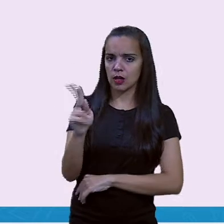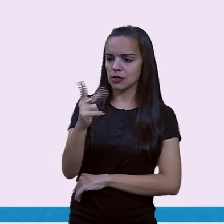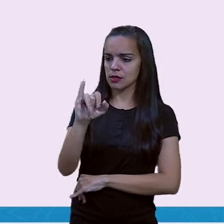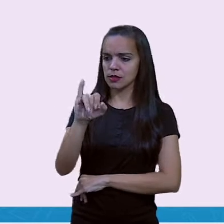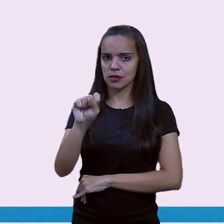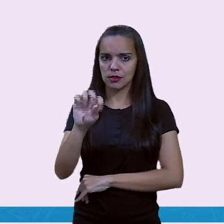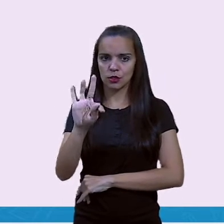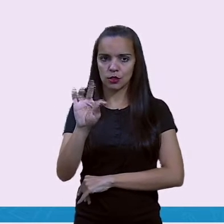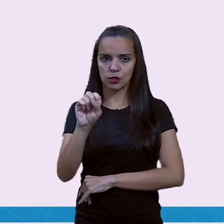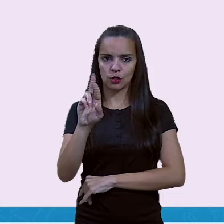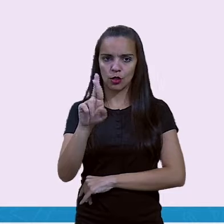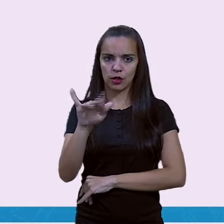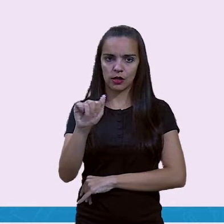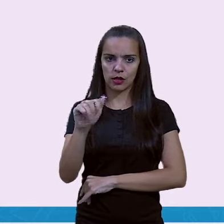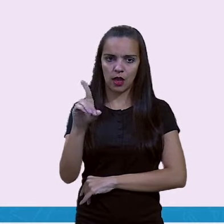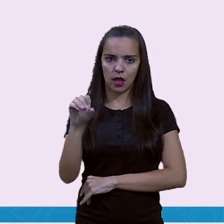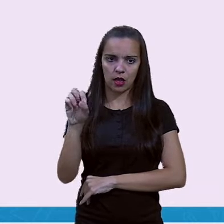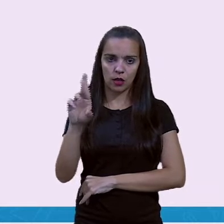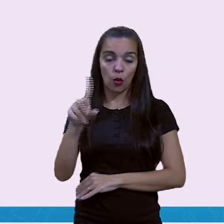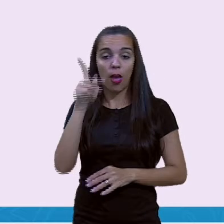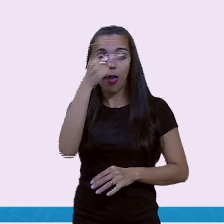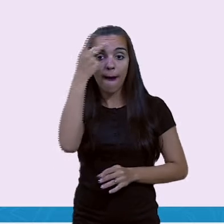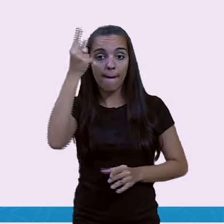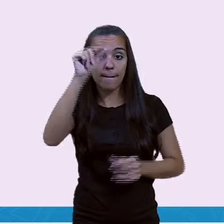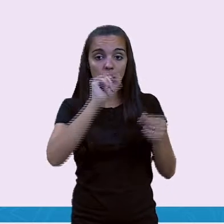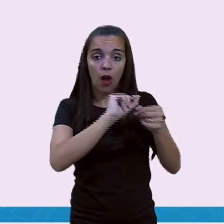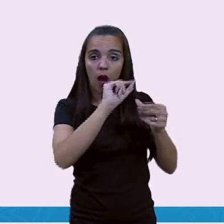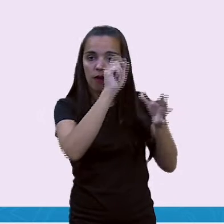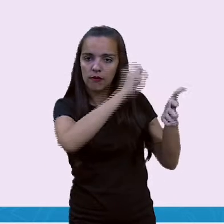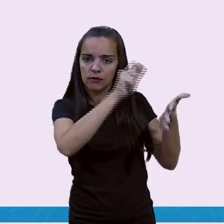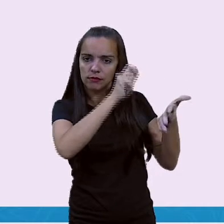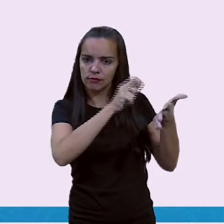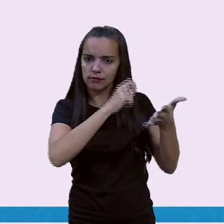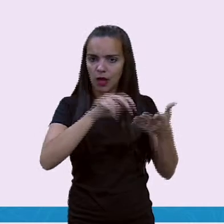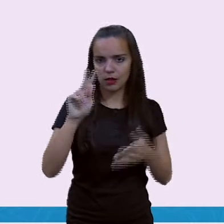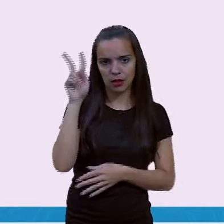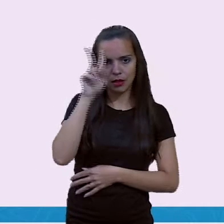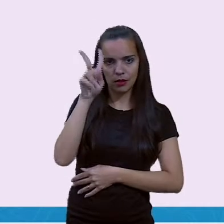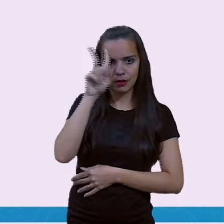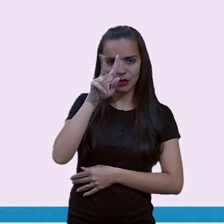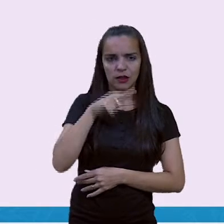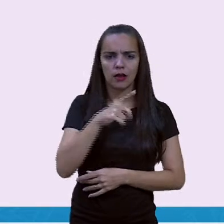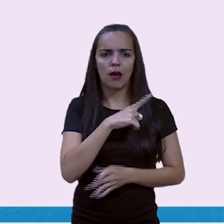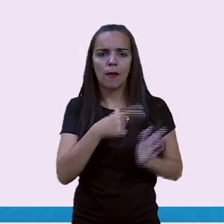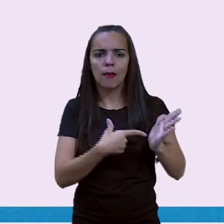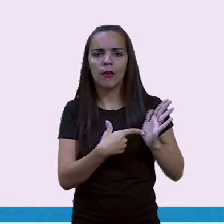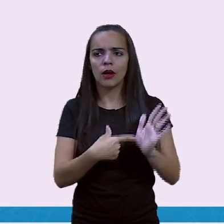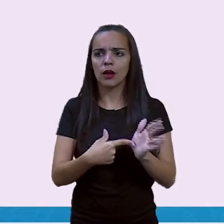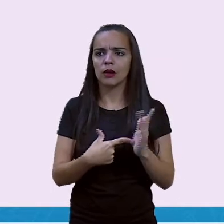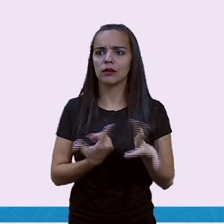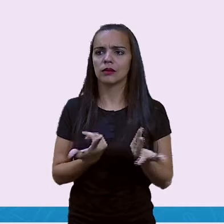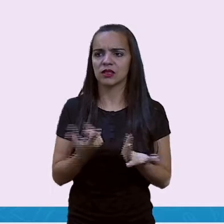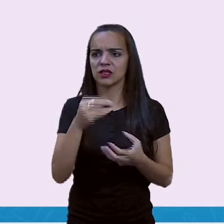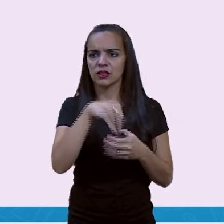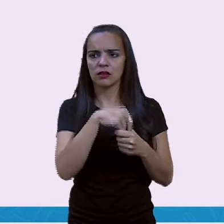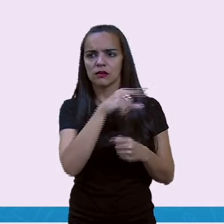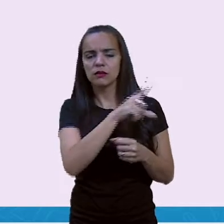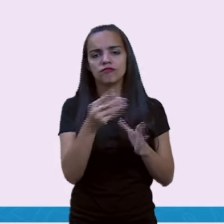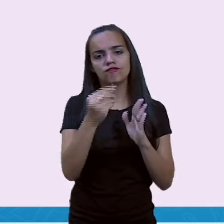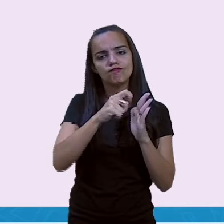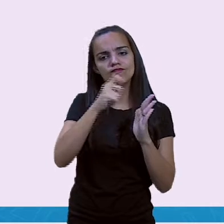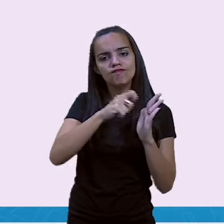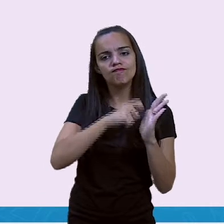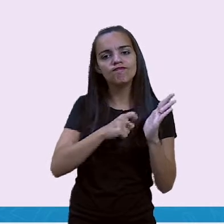Os historiadores são quem estudam a história. Eles se dedicam ali no estudo da